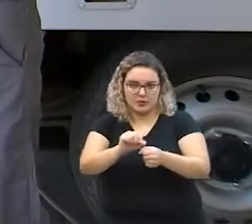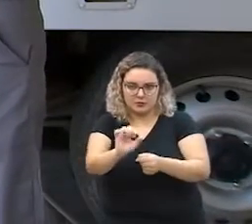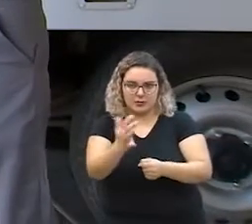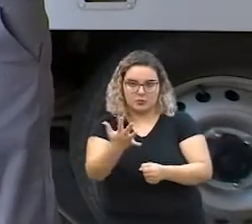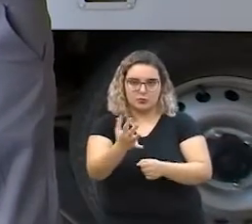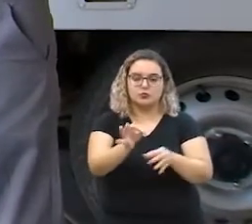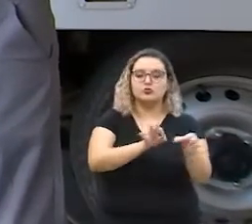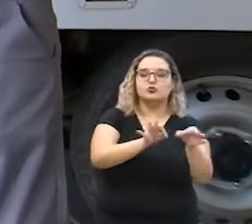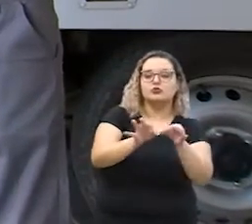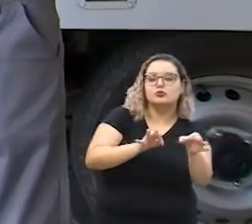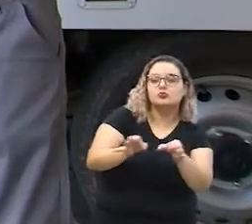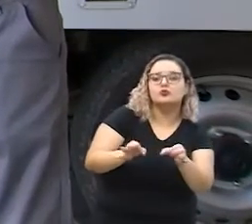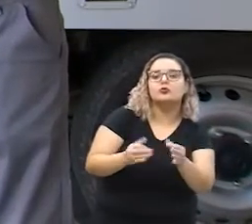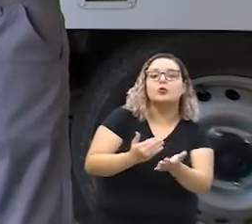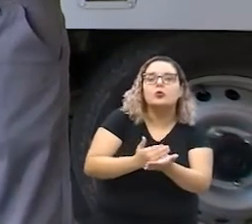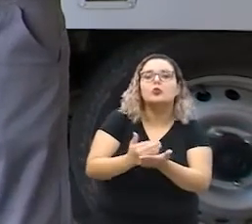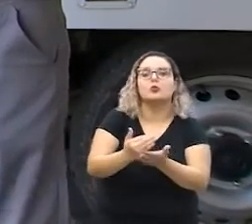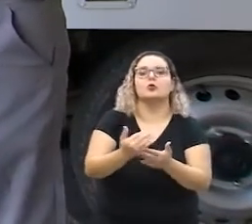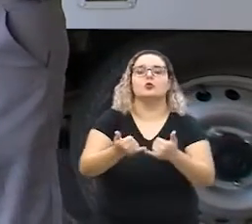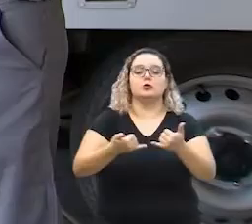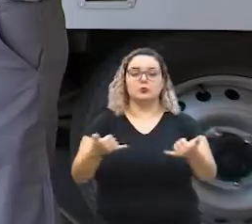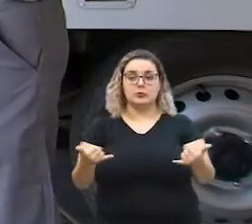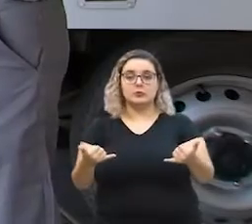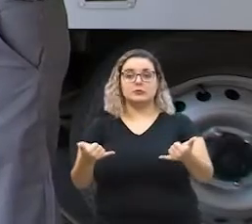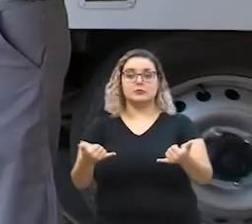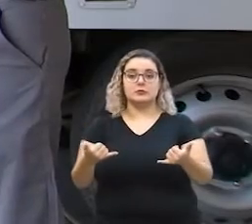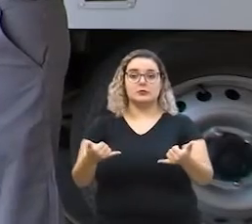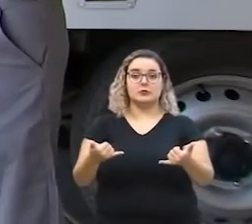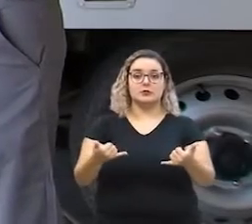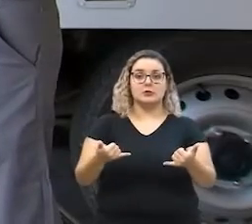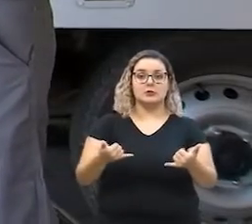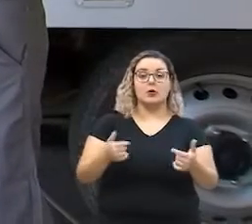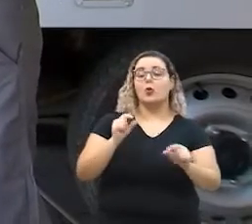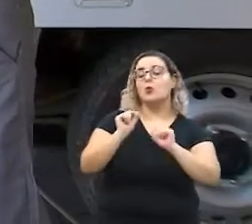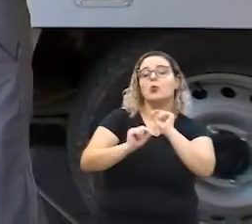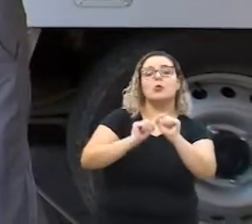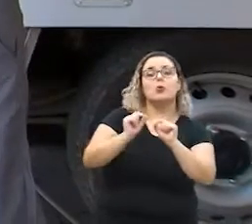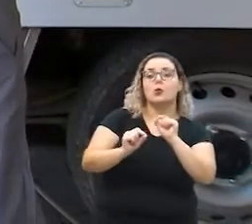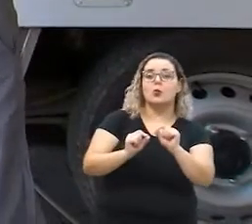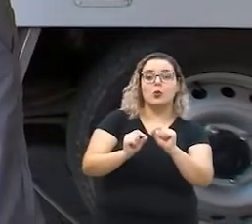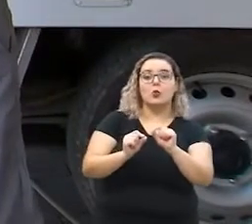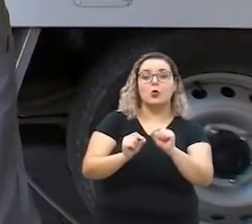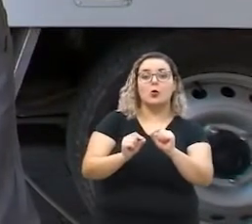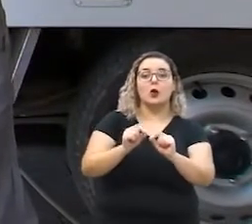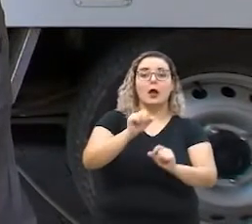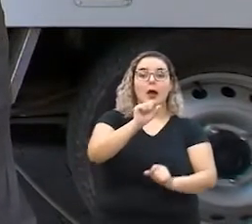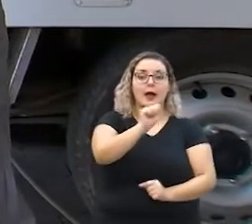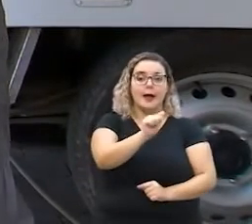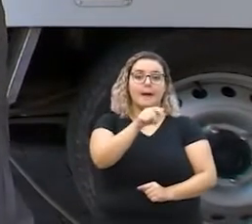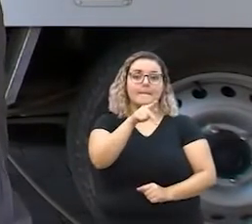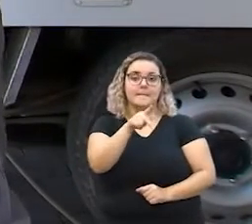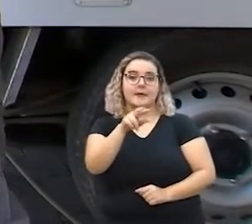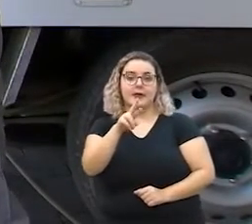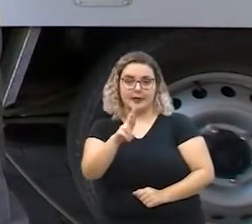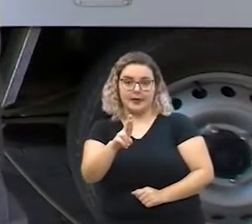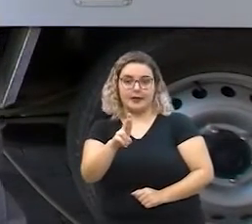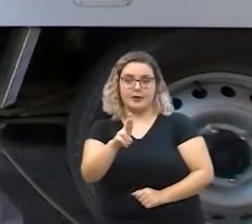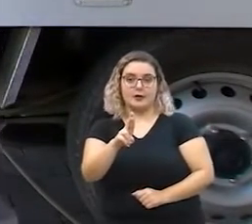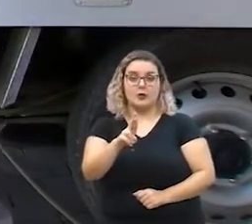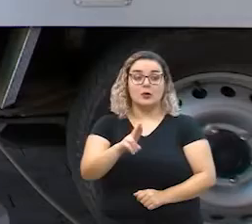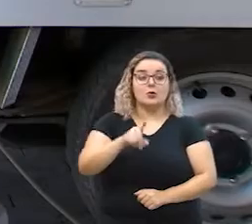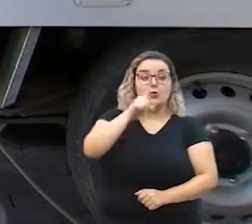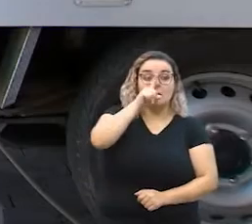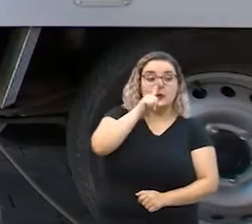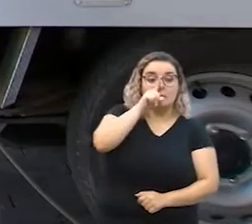planejamento mesmo, o planejamento inicial do eletricista é uma ferramenta chamada APR, Análise Preliminar de Risco, onde